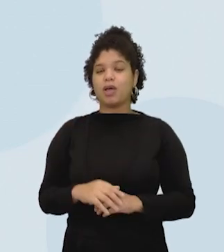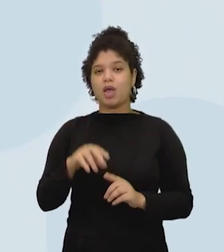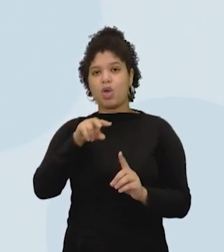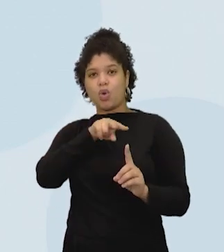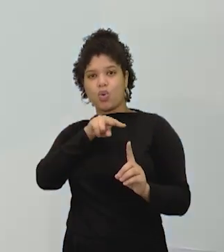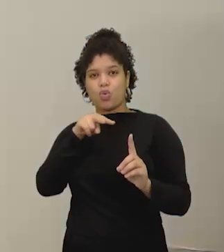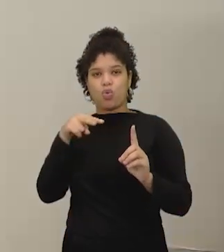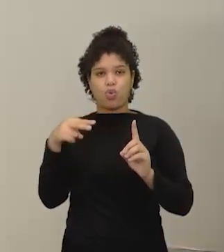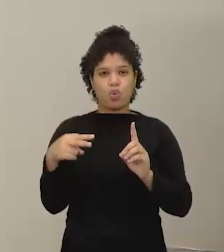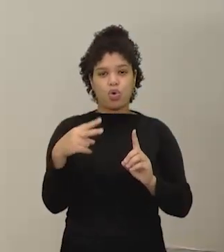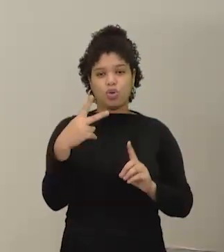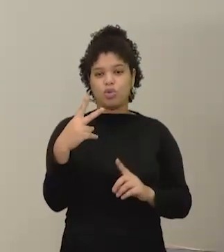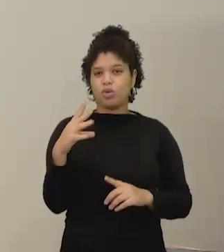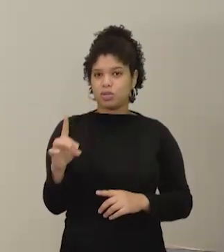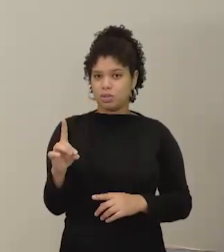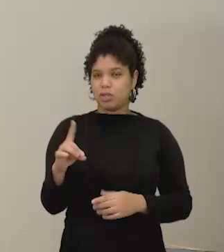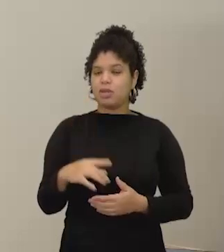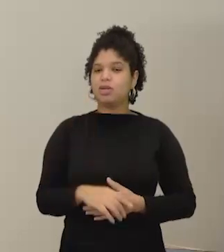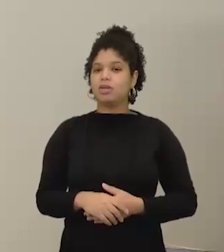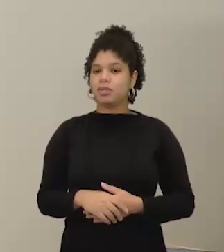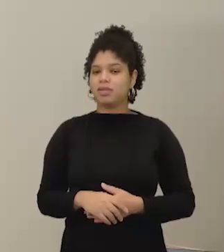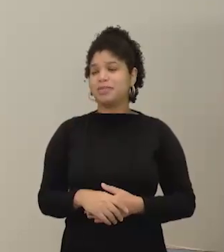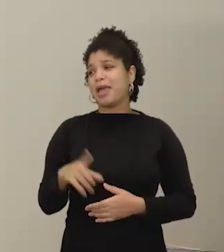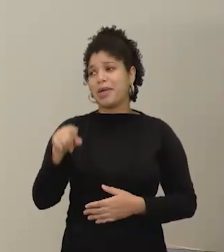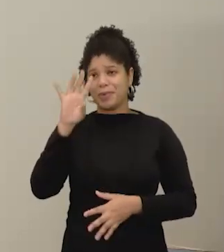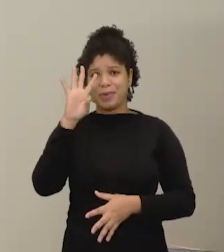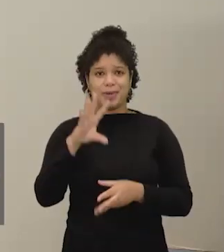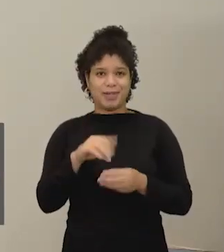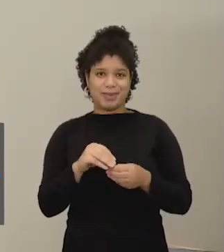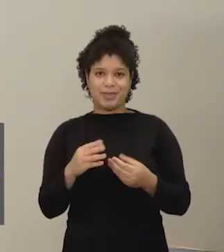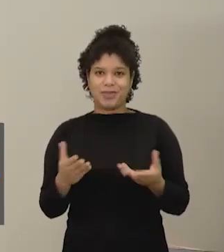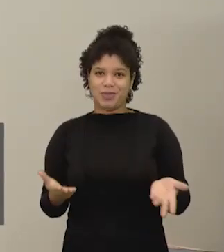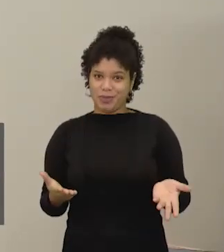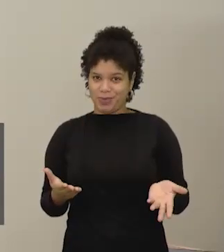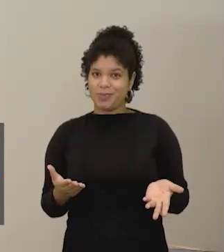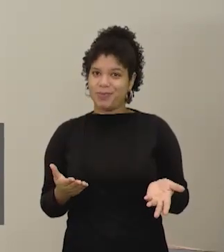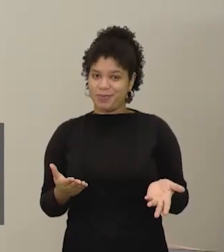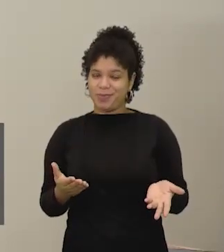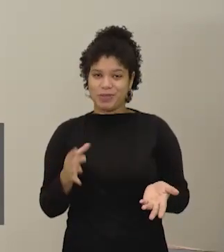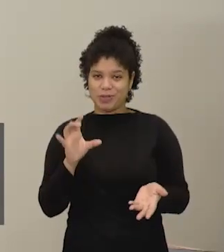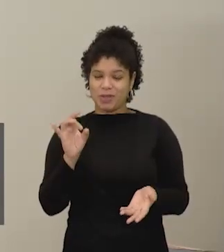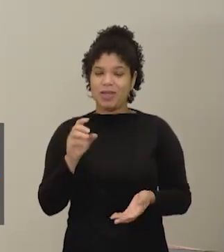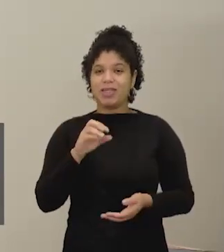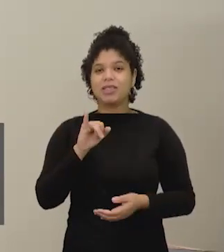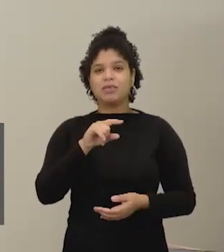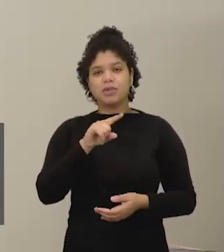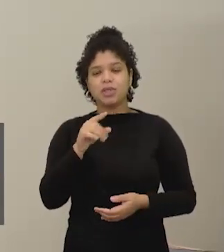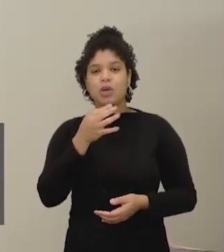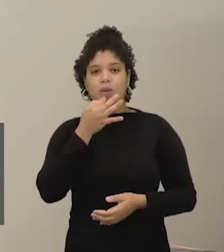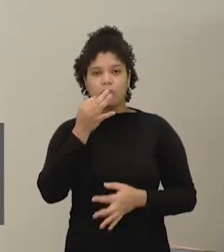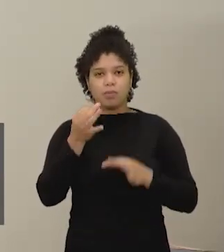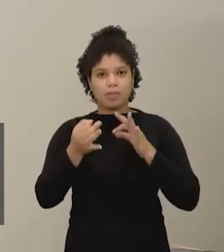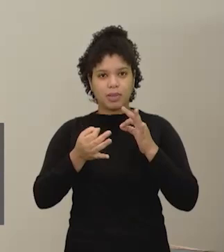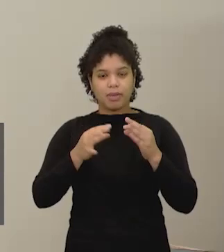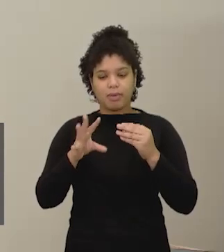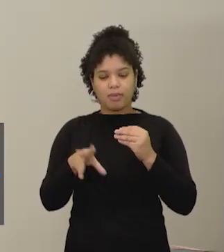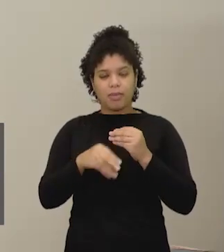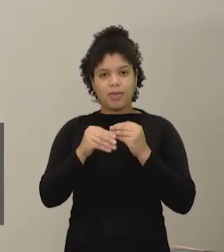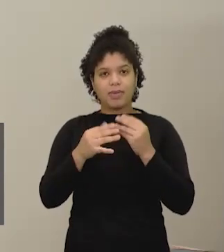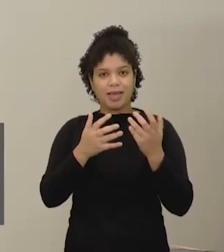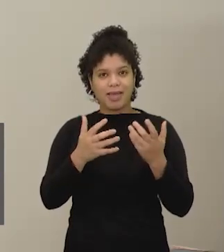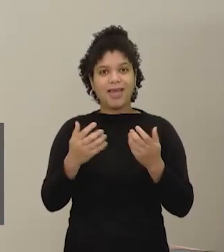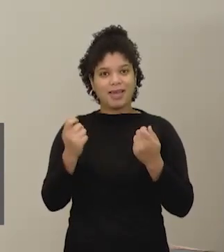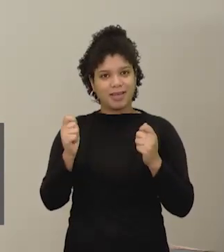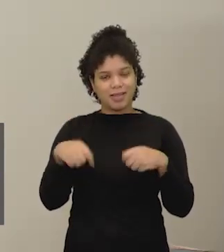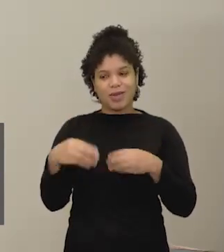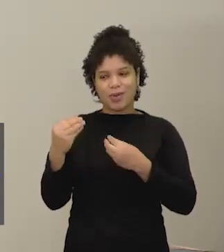bidimensional. Claro que isso é um super, hiper resumão do que é um desenho. Se você quiser colocar mais coisa aí no chat, ajuda a gente, a aula fica mais